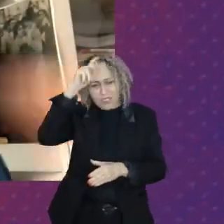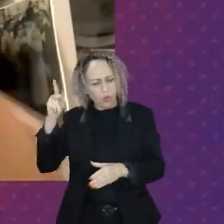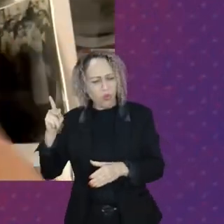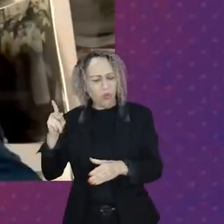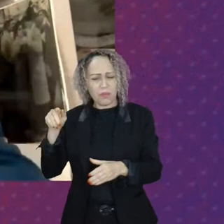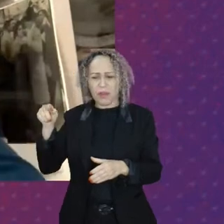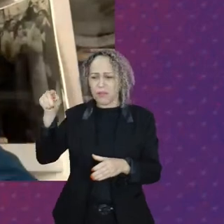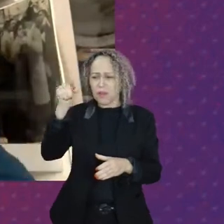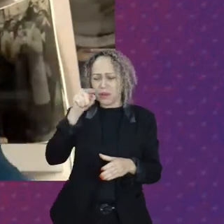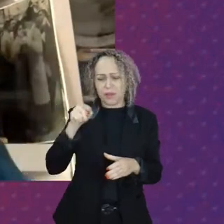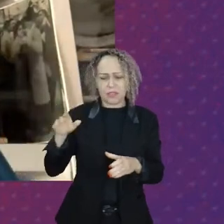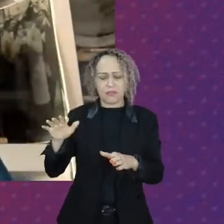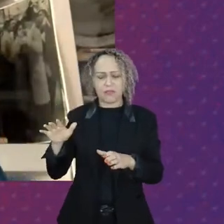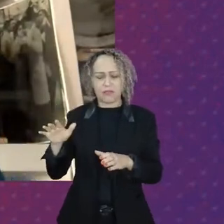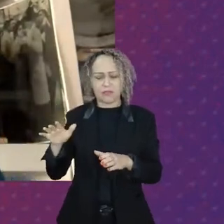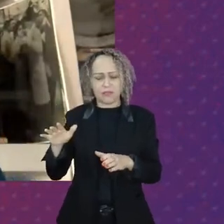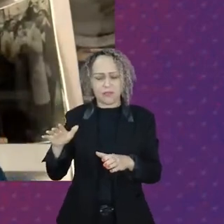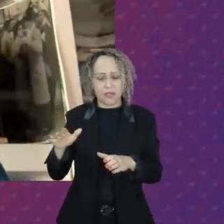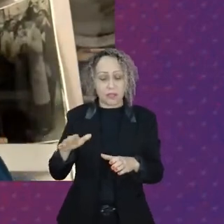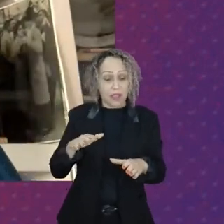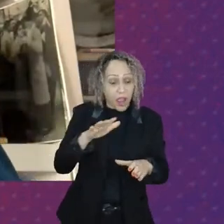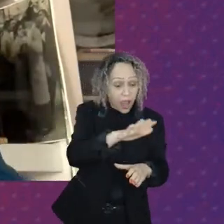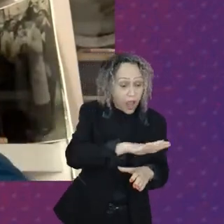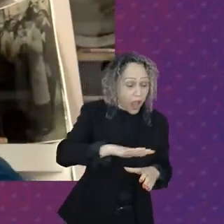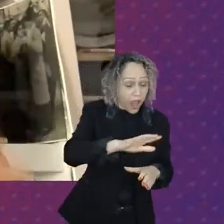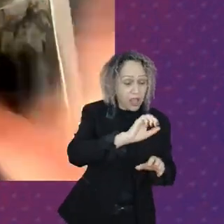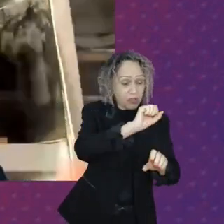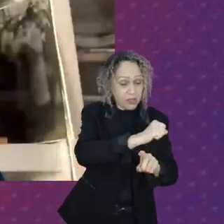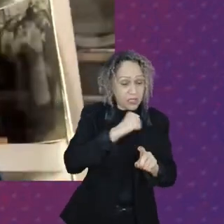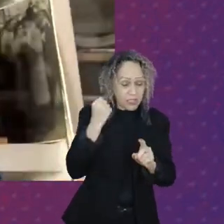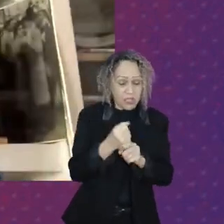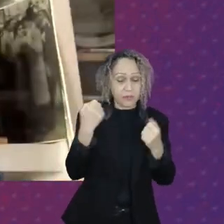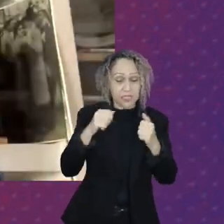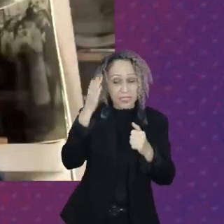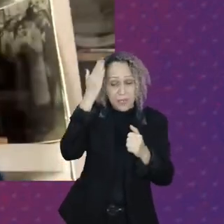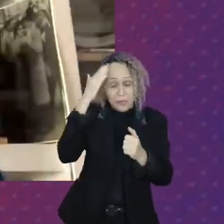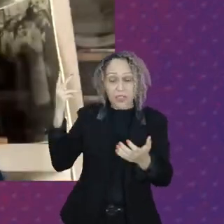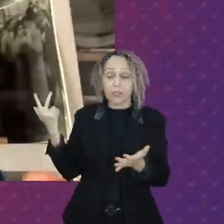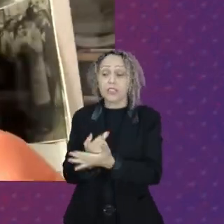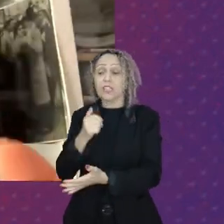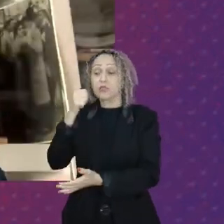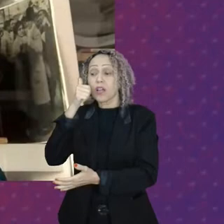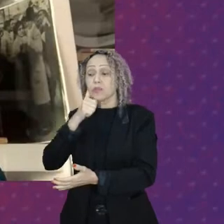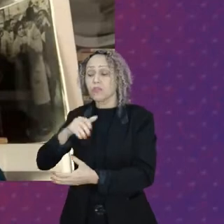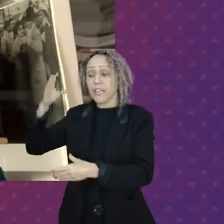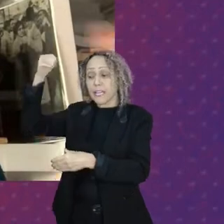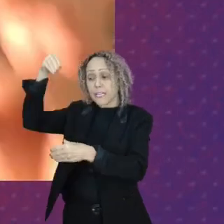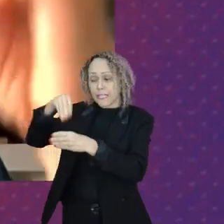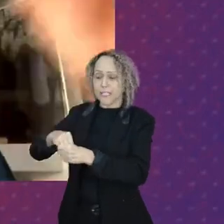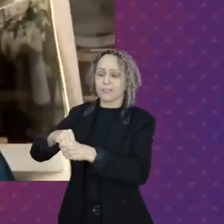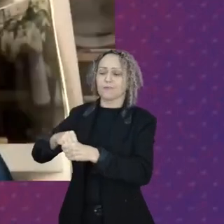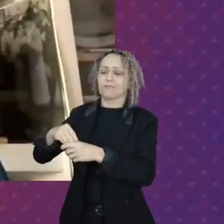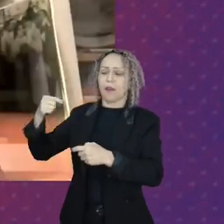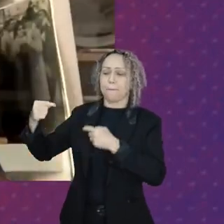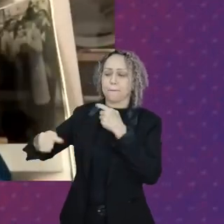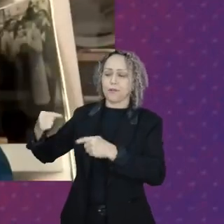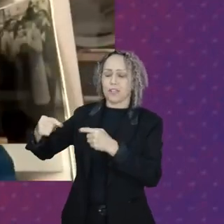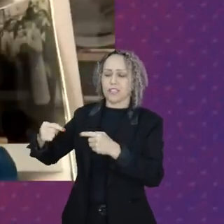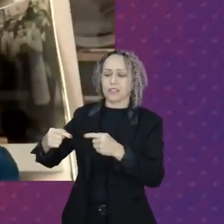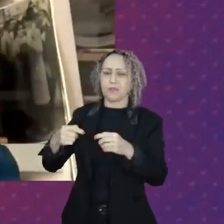dos parlamentos, mas também dentro dos parlamentos. Nós temos inúmeros exemplos dessas situações no Brasil, nas